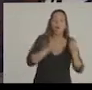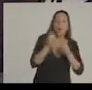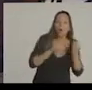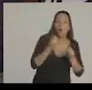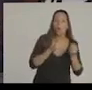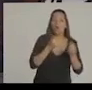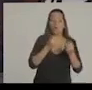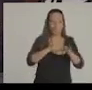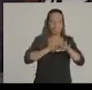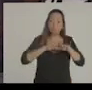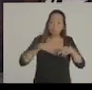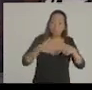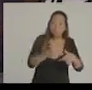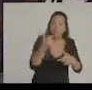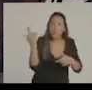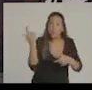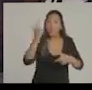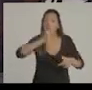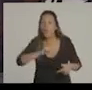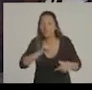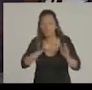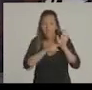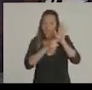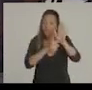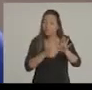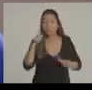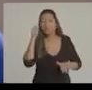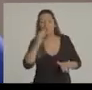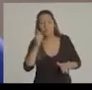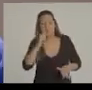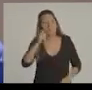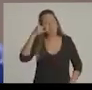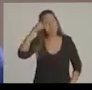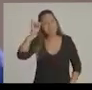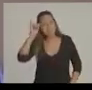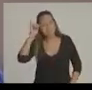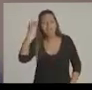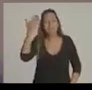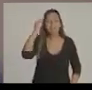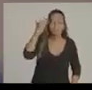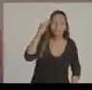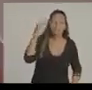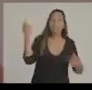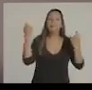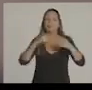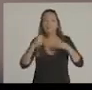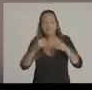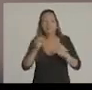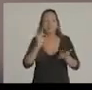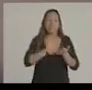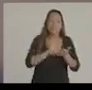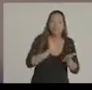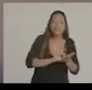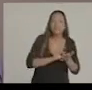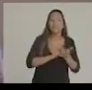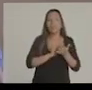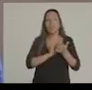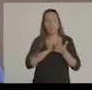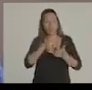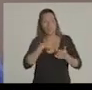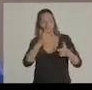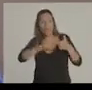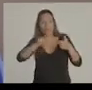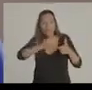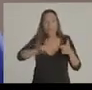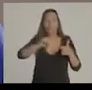de exames periódicos nos prazos, se for garantida às mulheres efetivamente essa prevenção para compreender que ela precisa